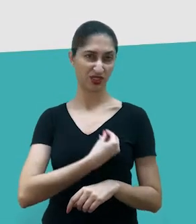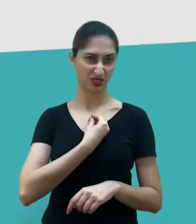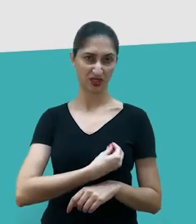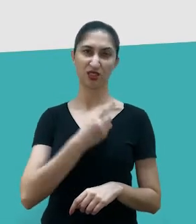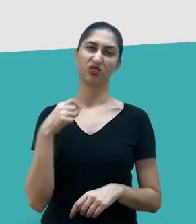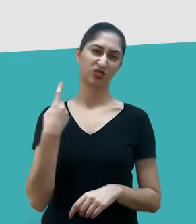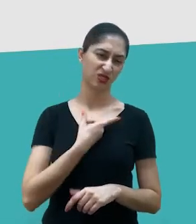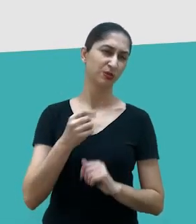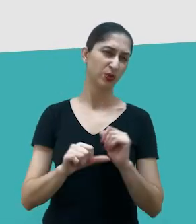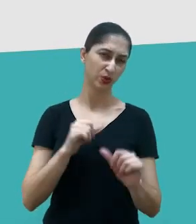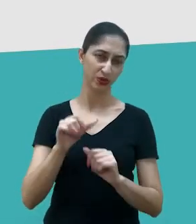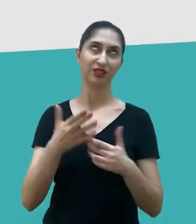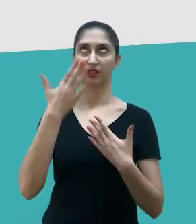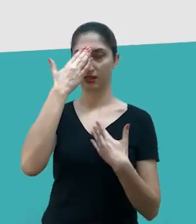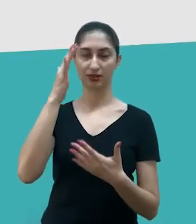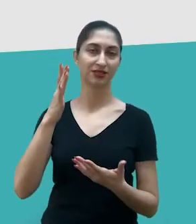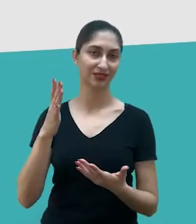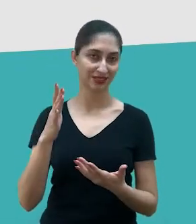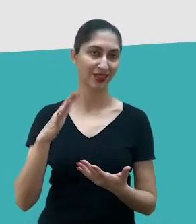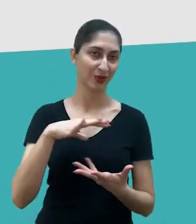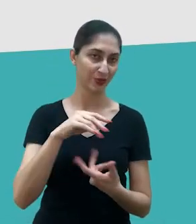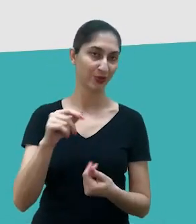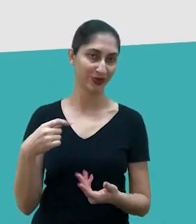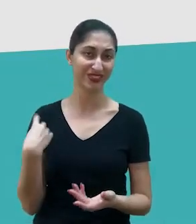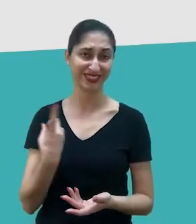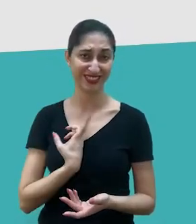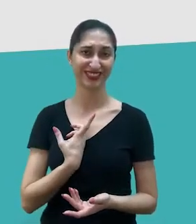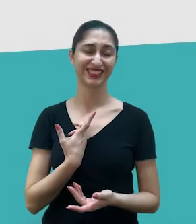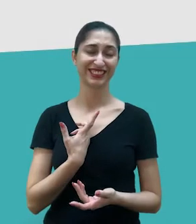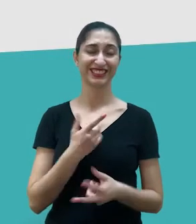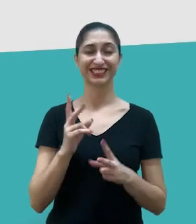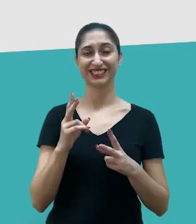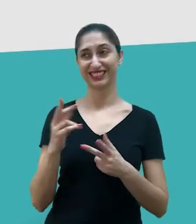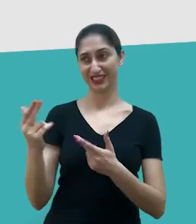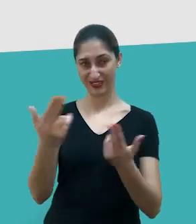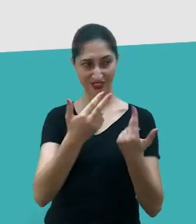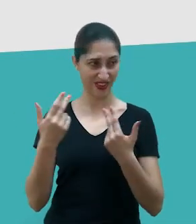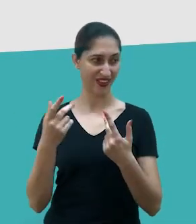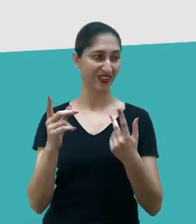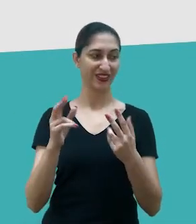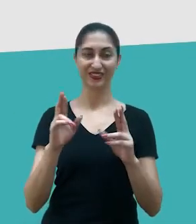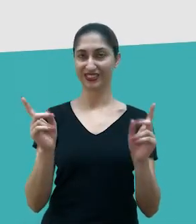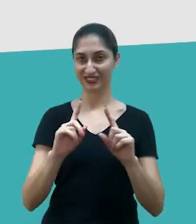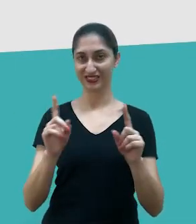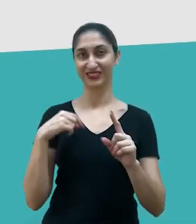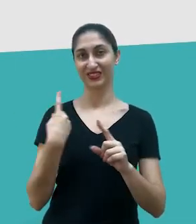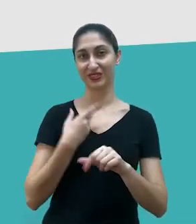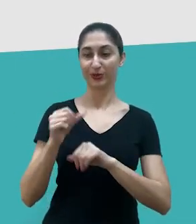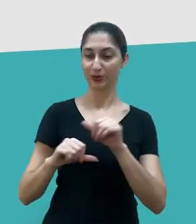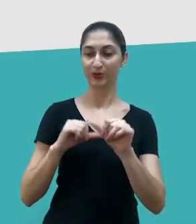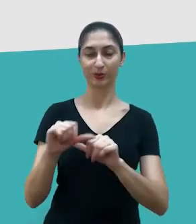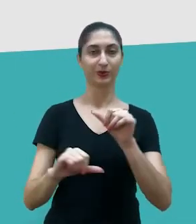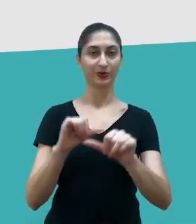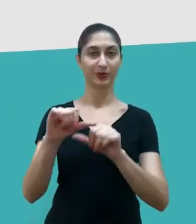gente muda o estilo, né? Graças ao universo, nós não somos iguais a vida inteira. Nós só paramos